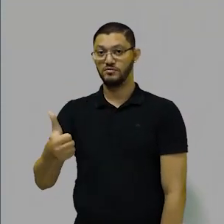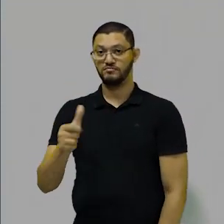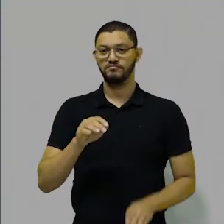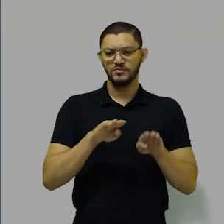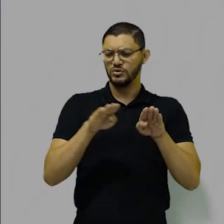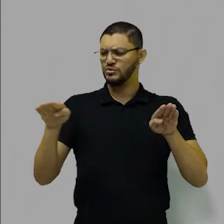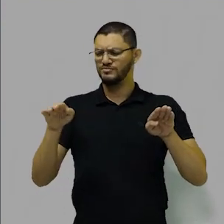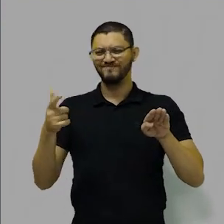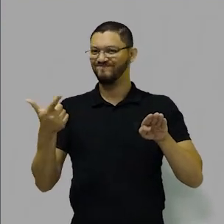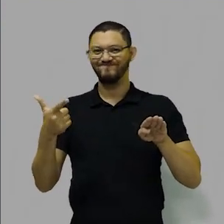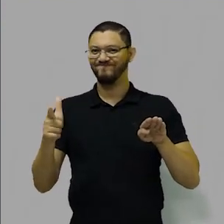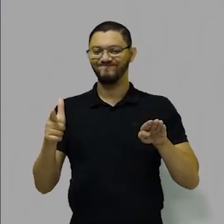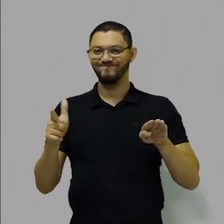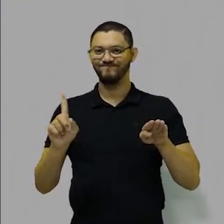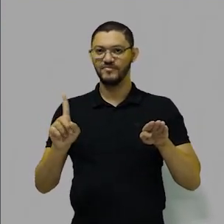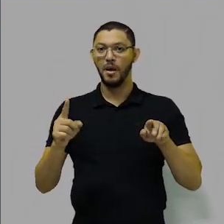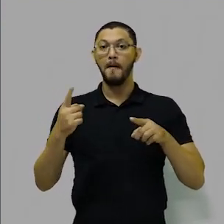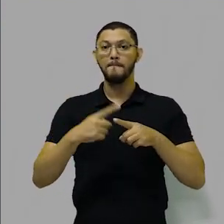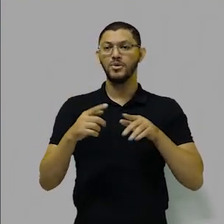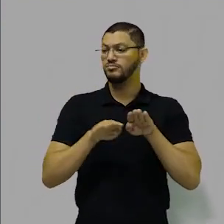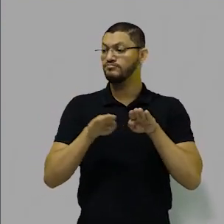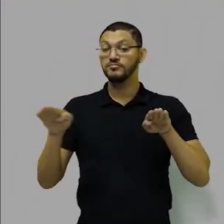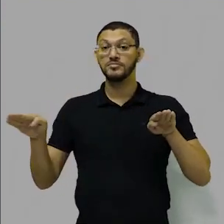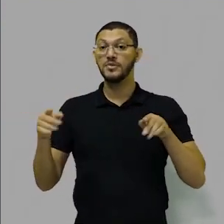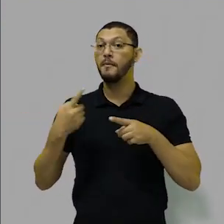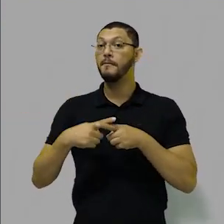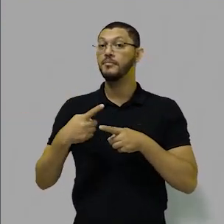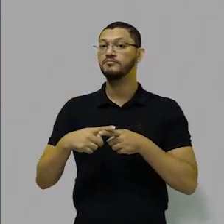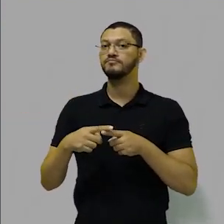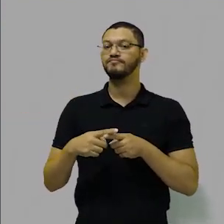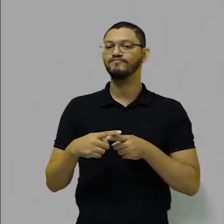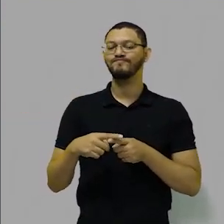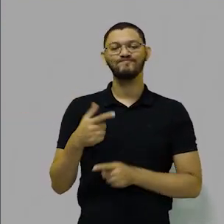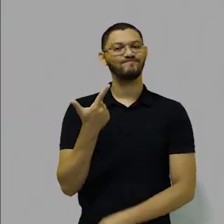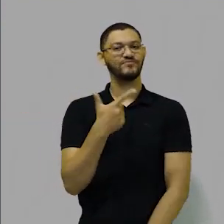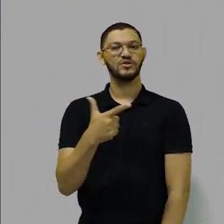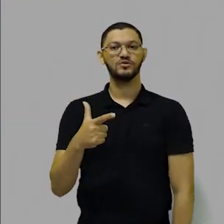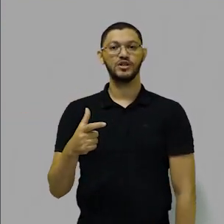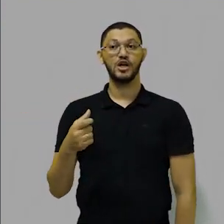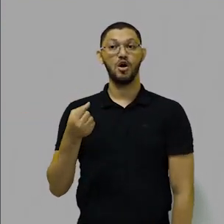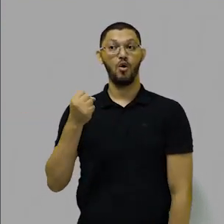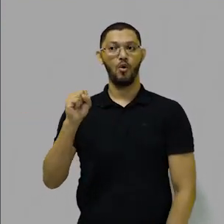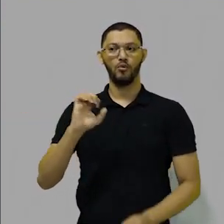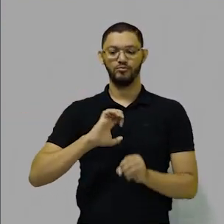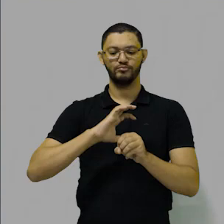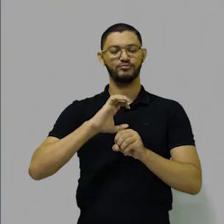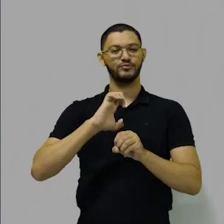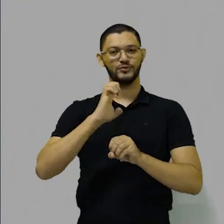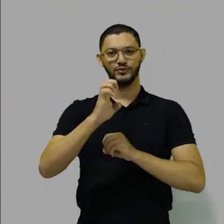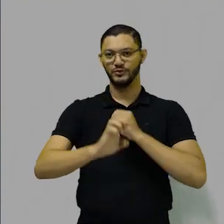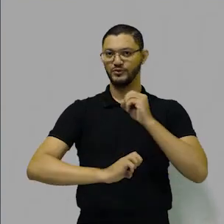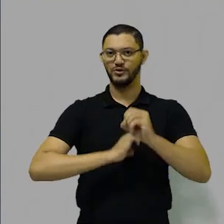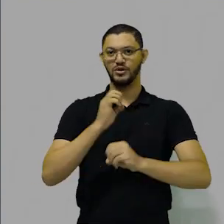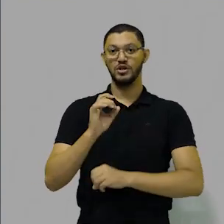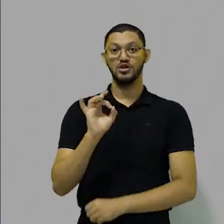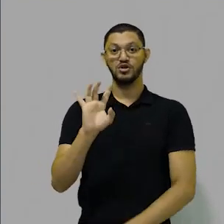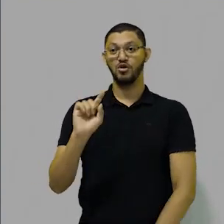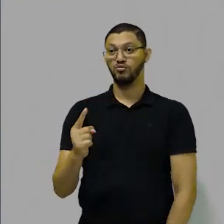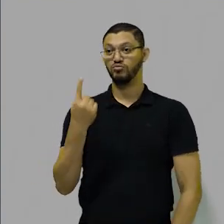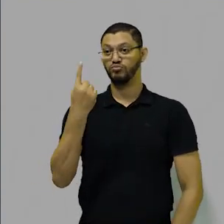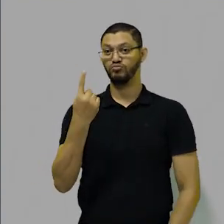estável? Não. Por que ele não está estável? Porque não possui 8 elétrons na última camada, apresenta apenas 1